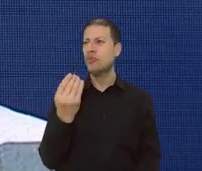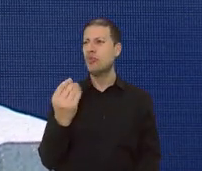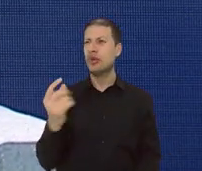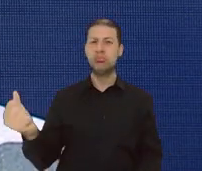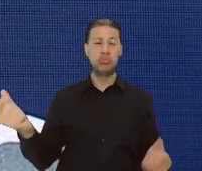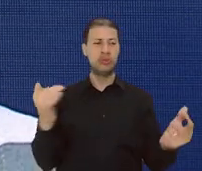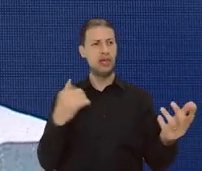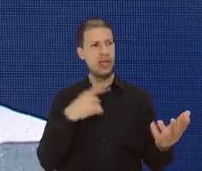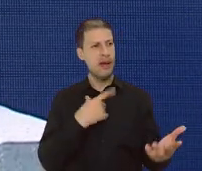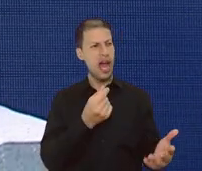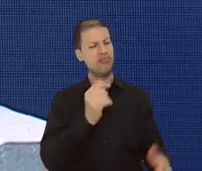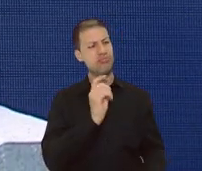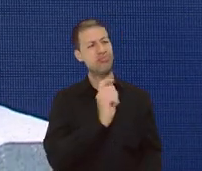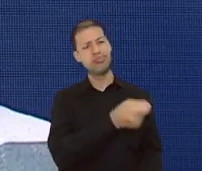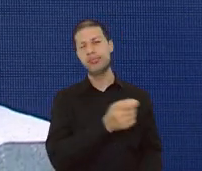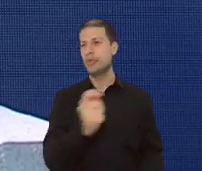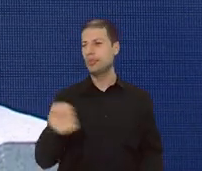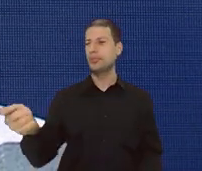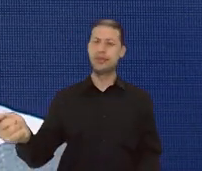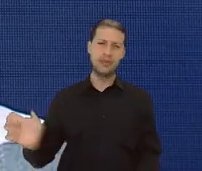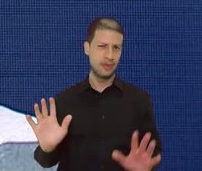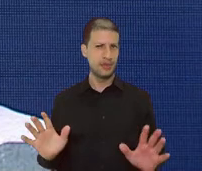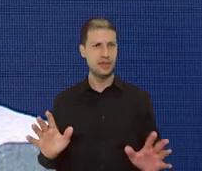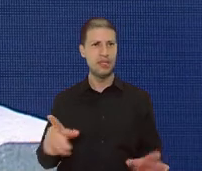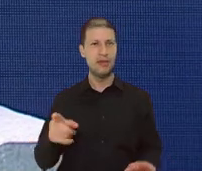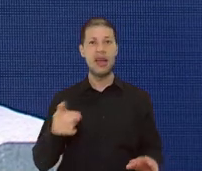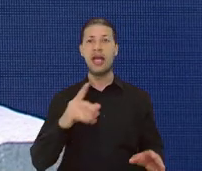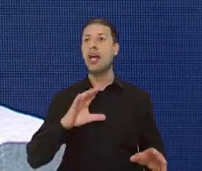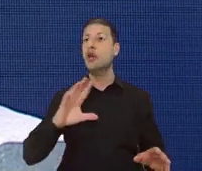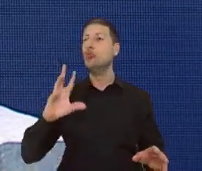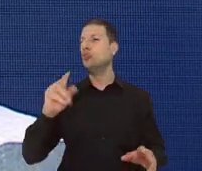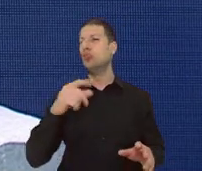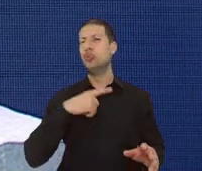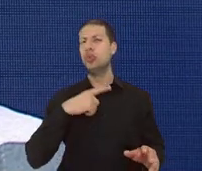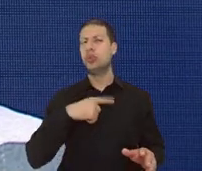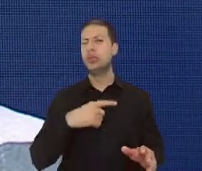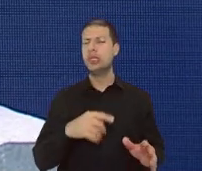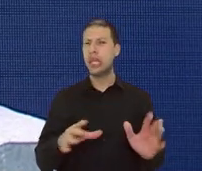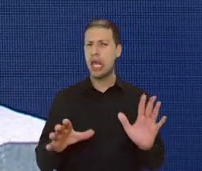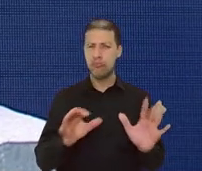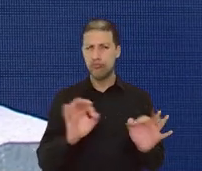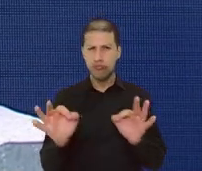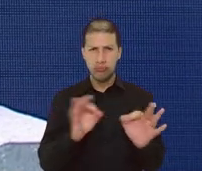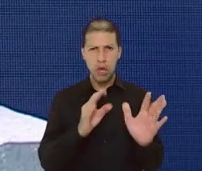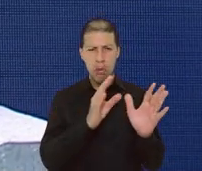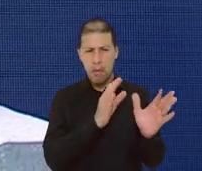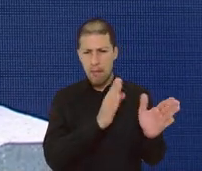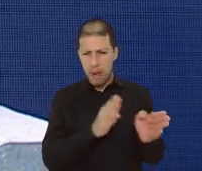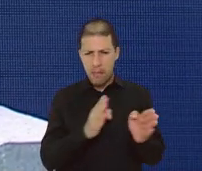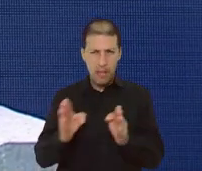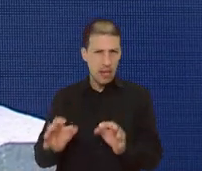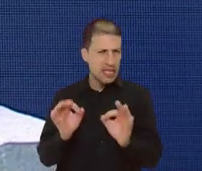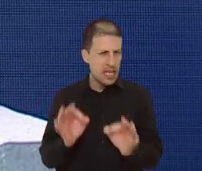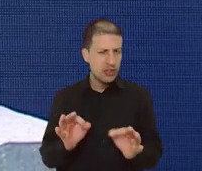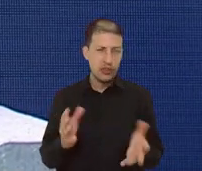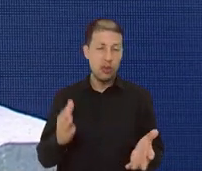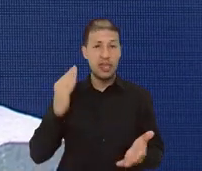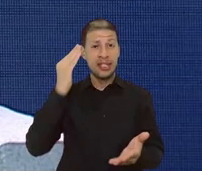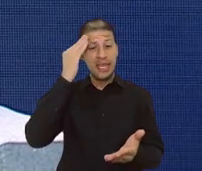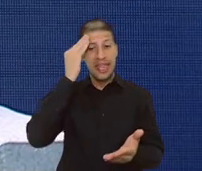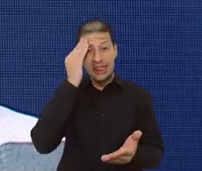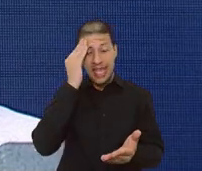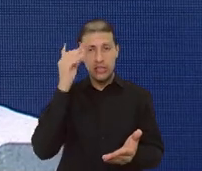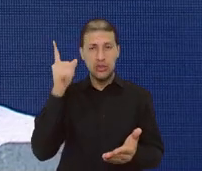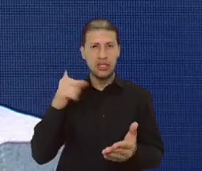investir direto mas ele não faz isso com uma metodologia montando esse portfólio e entendendo onde dentro desse